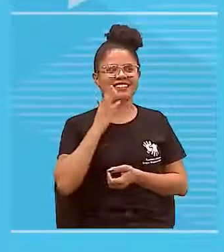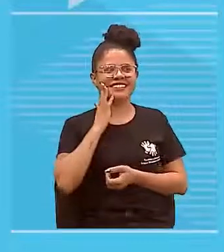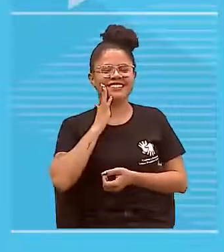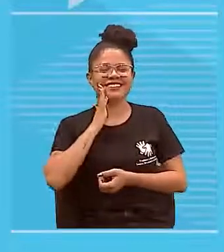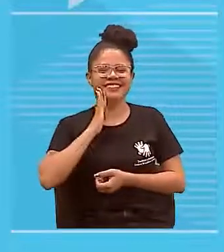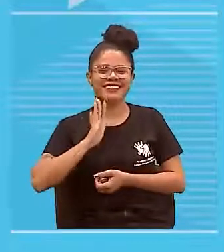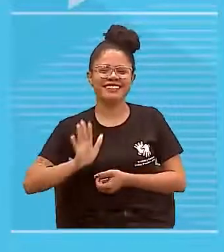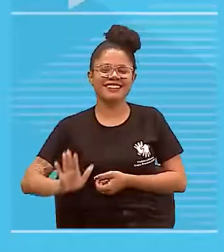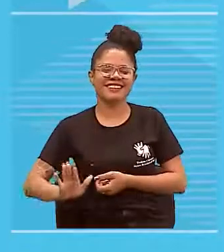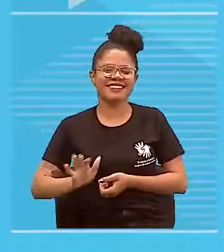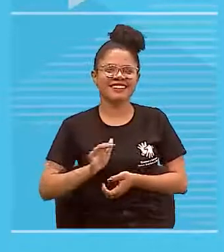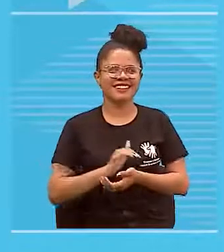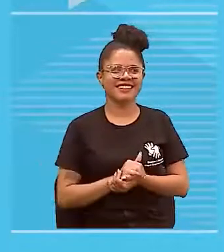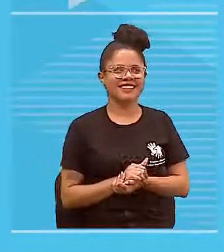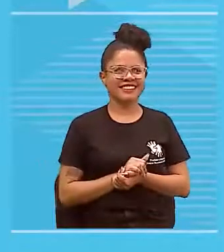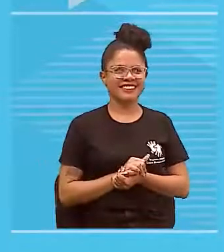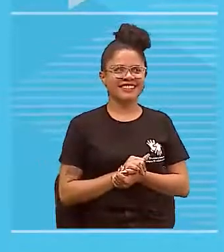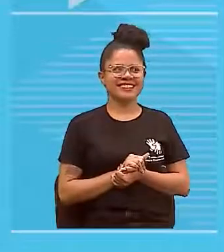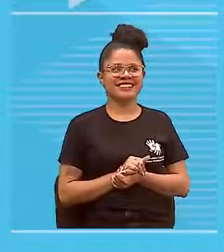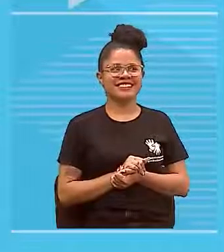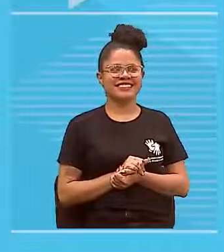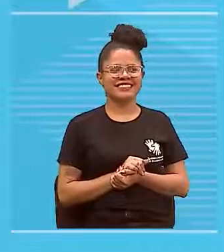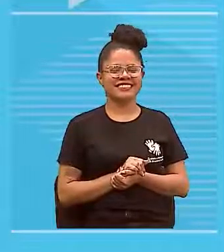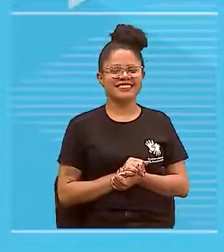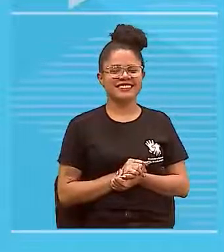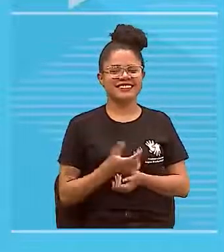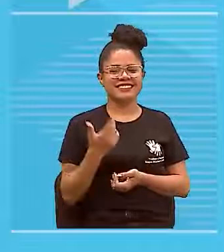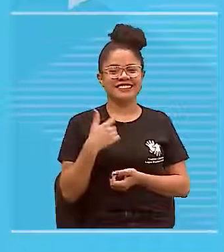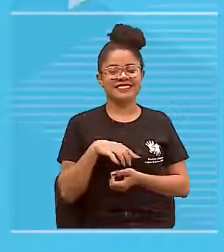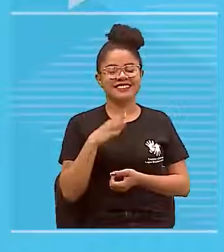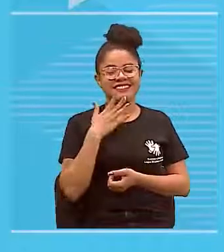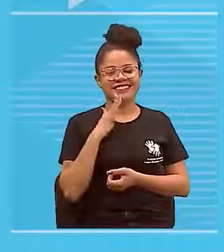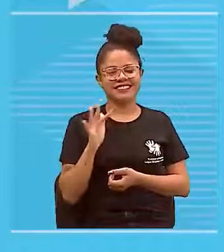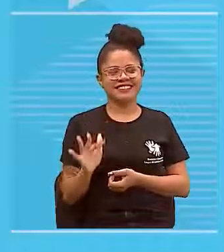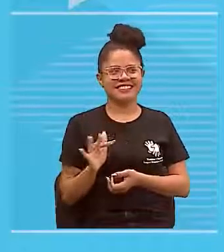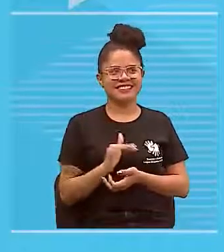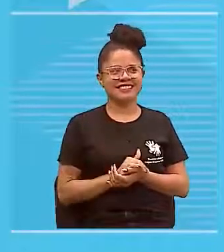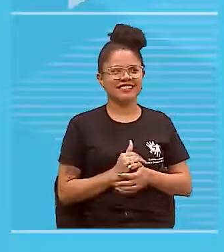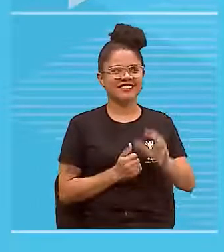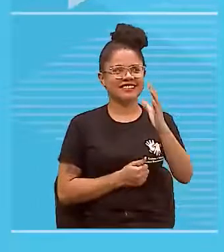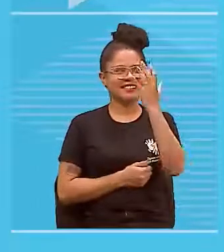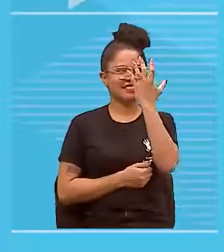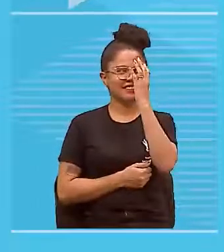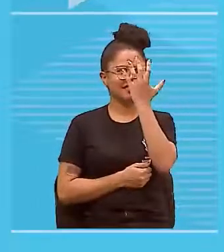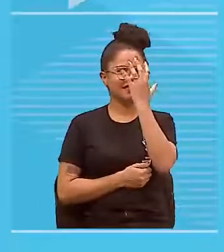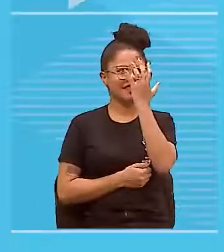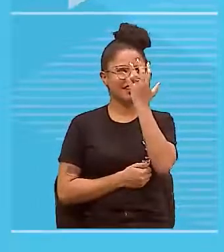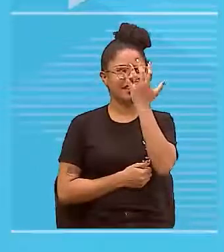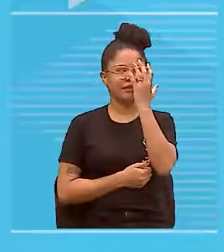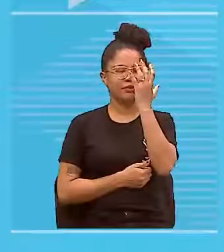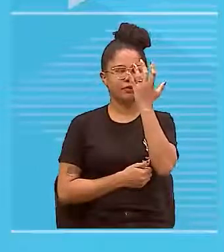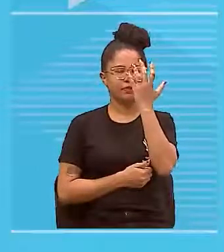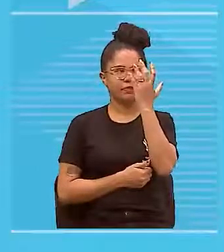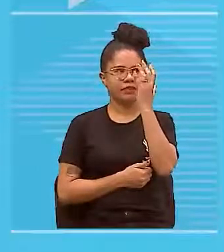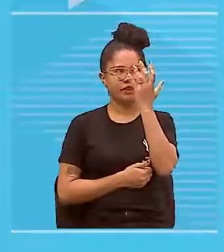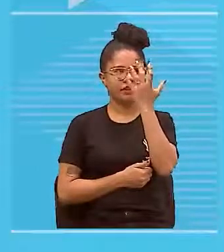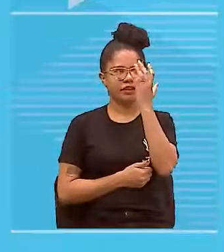elemento também com uma uma cara de proteção